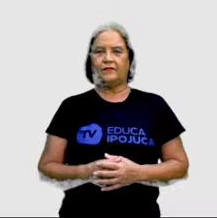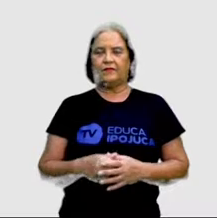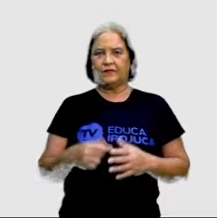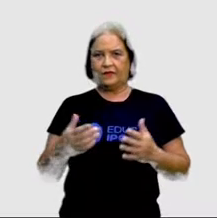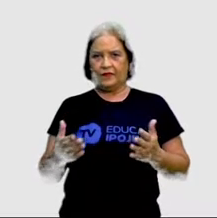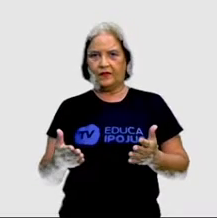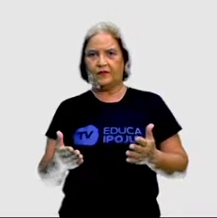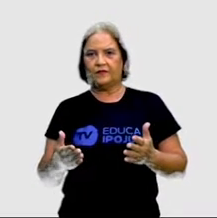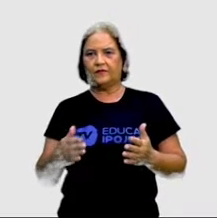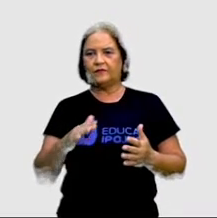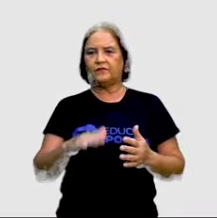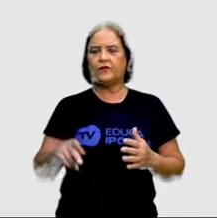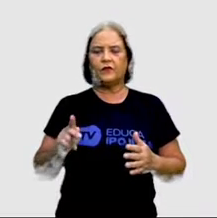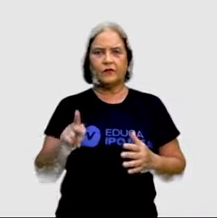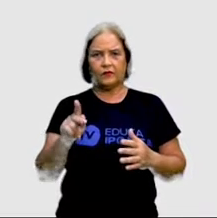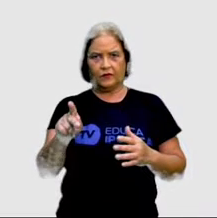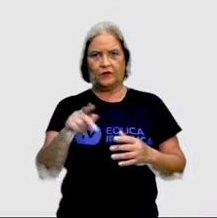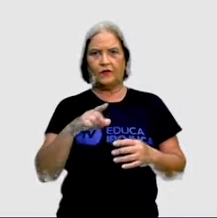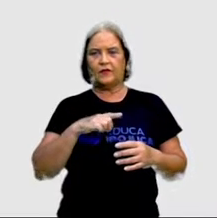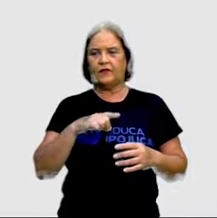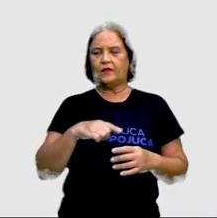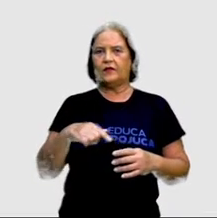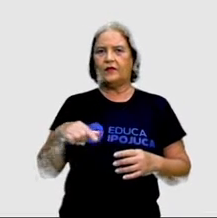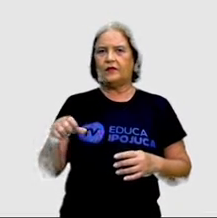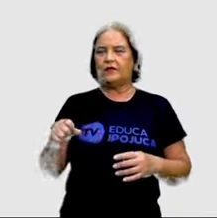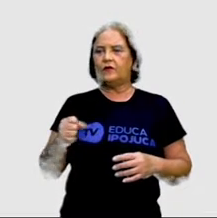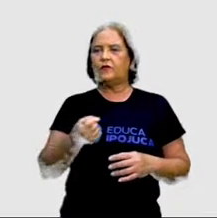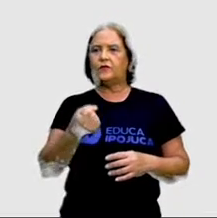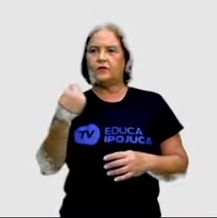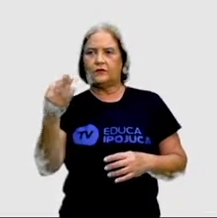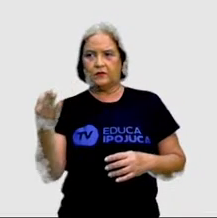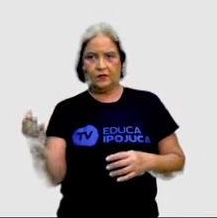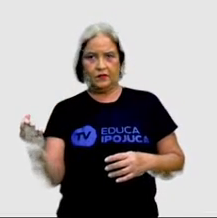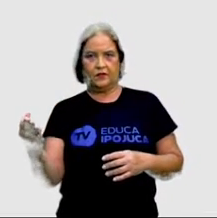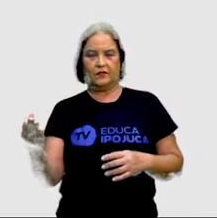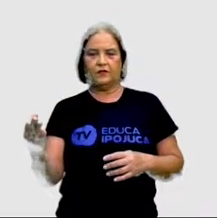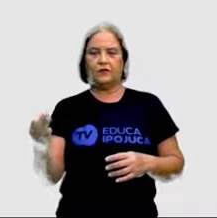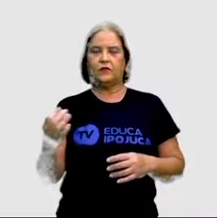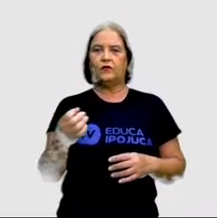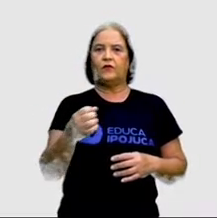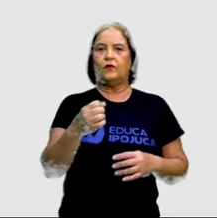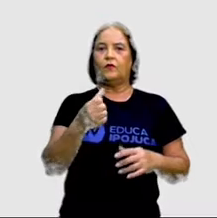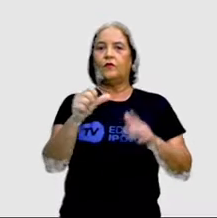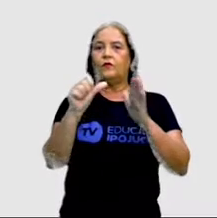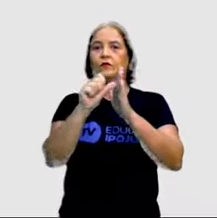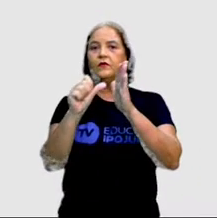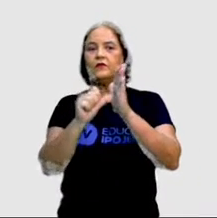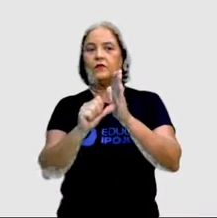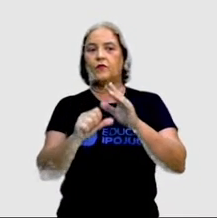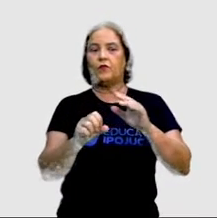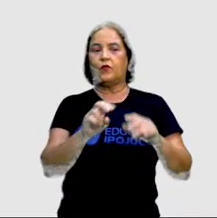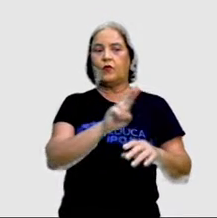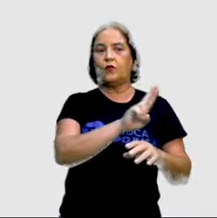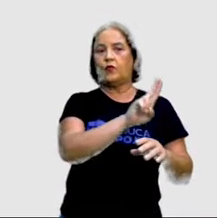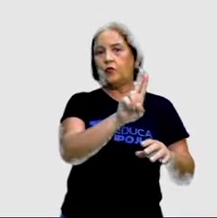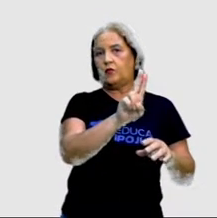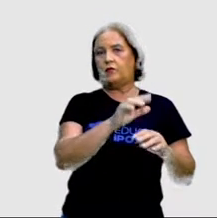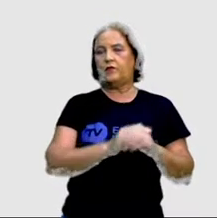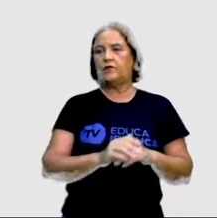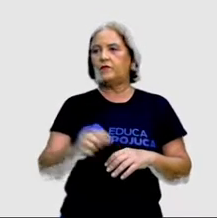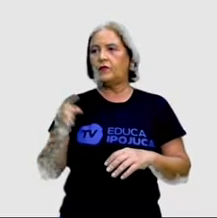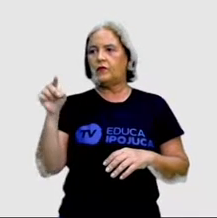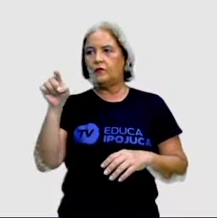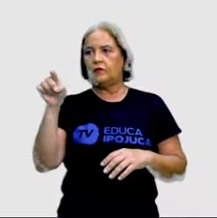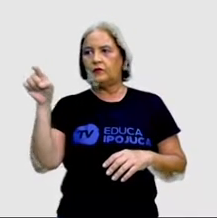bom então crianças continuando nós temos aqui as quantidades algarismos e o nome então nós temos aqui